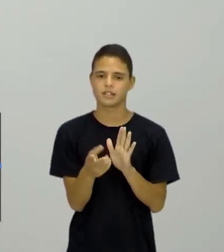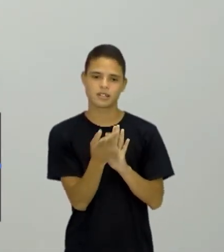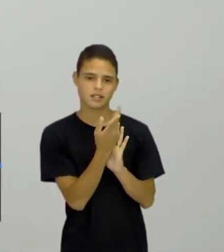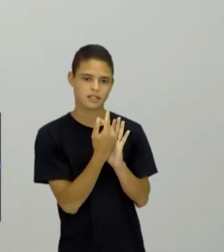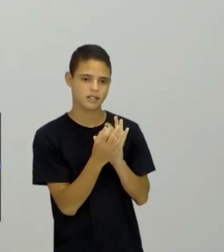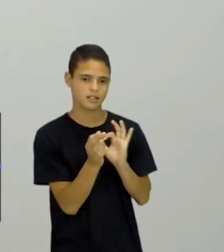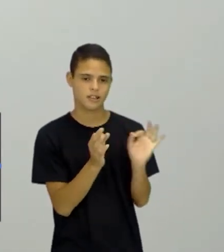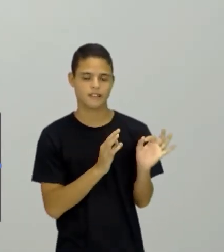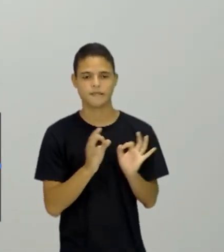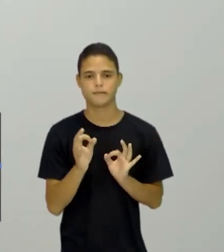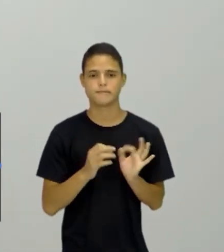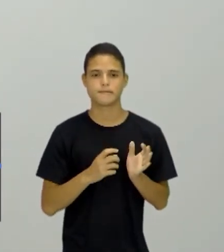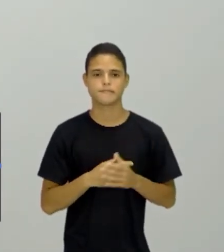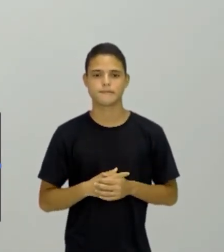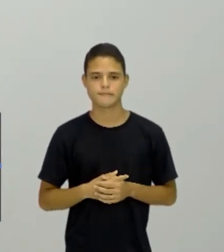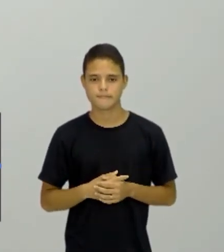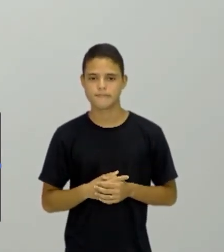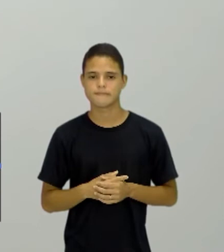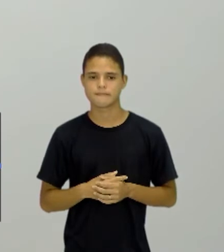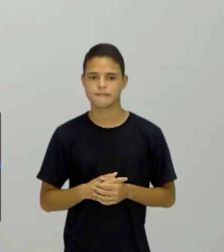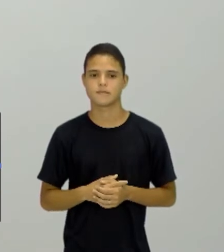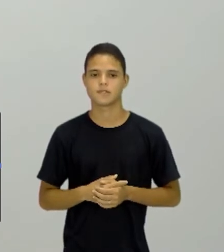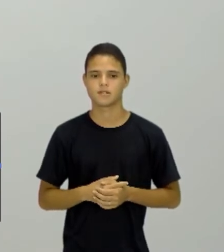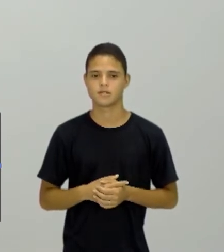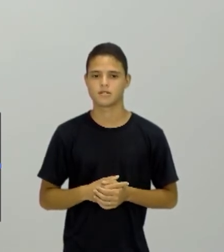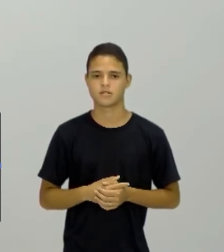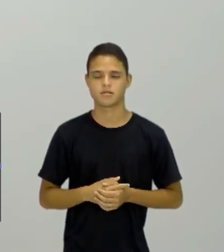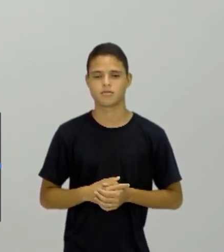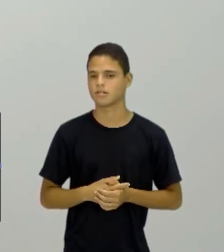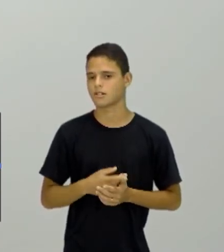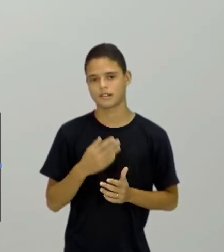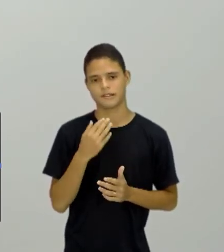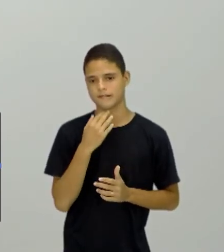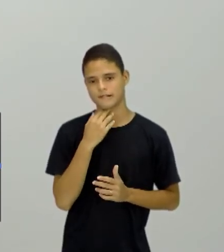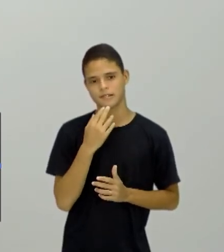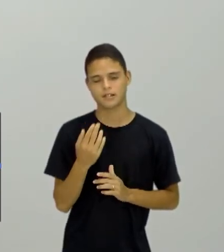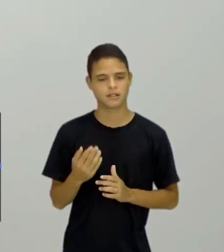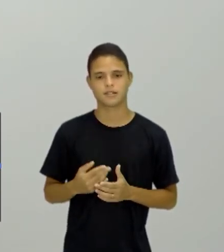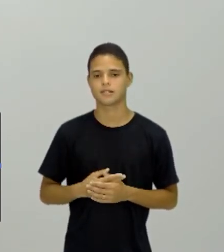aí... 16 quilômetros de profundidade, é isso? Não dá.